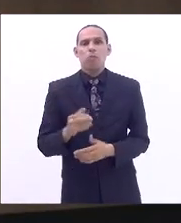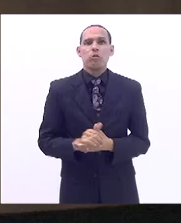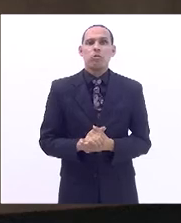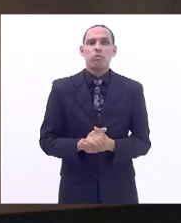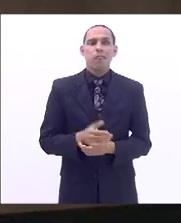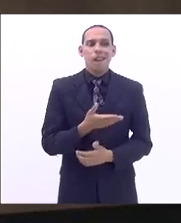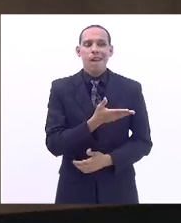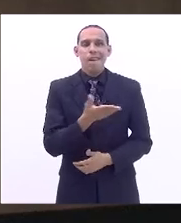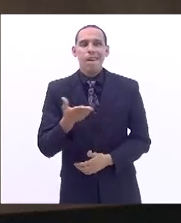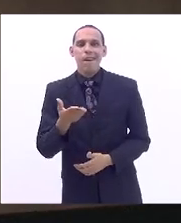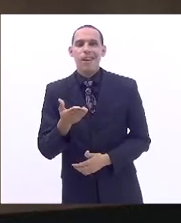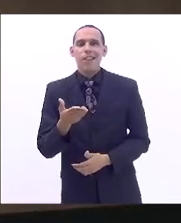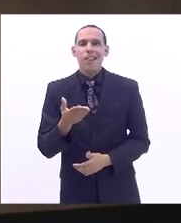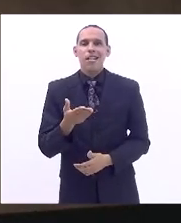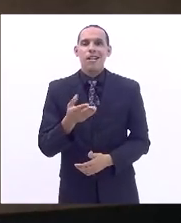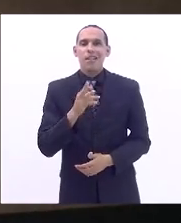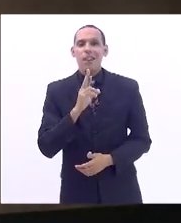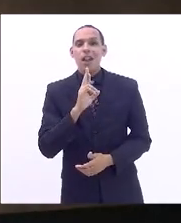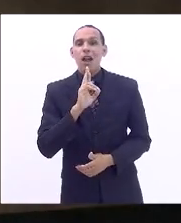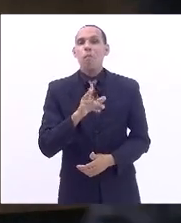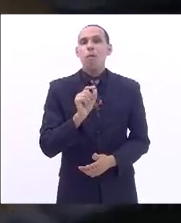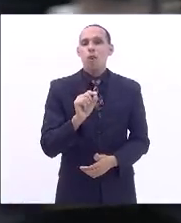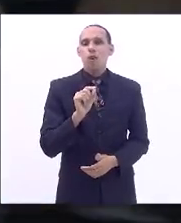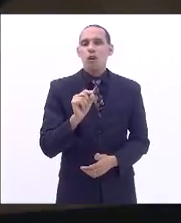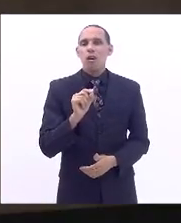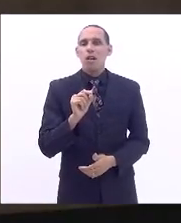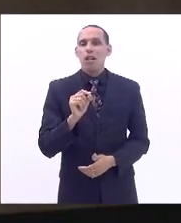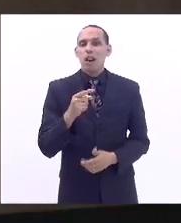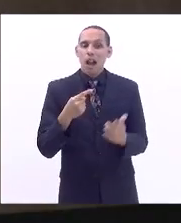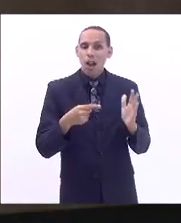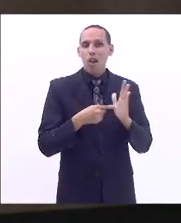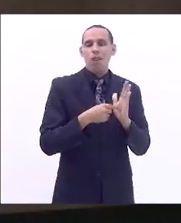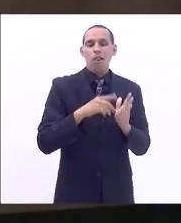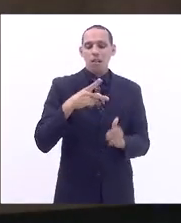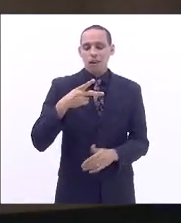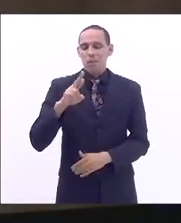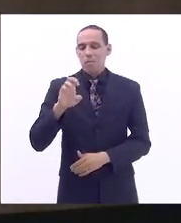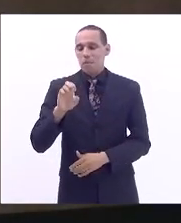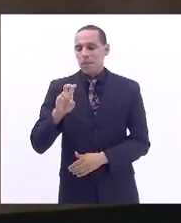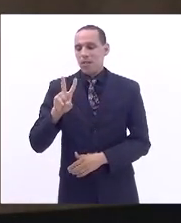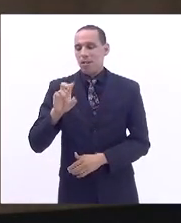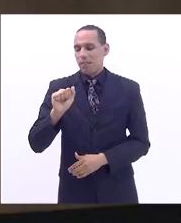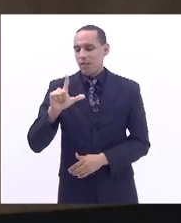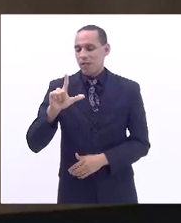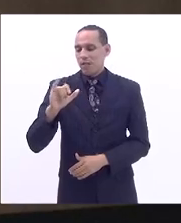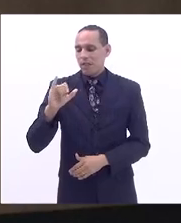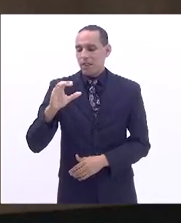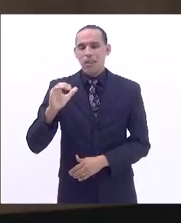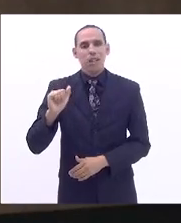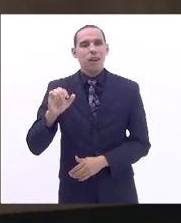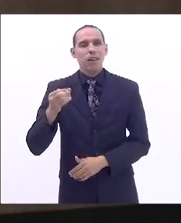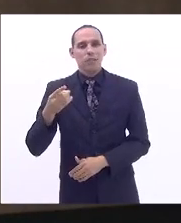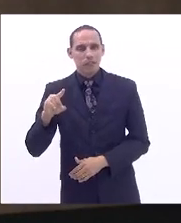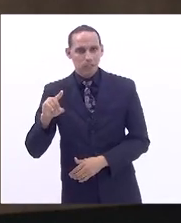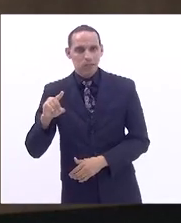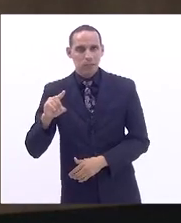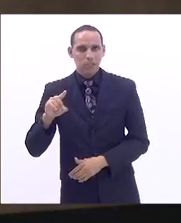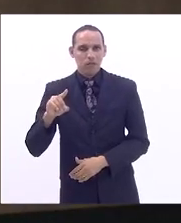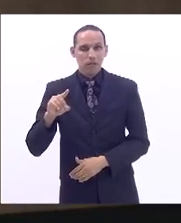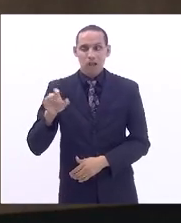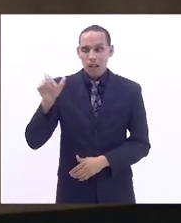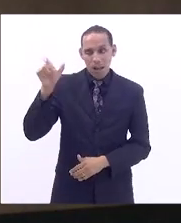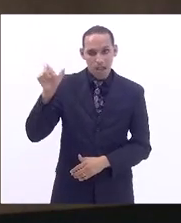responderão por prevaricação e o delegado diante disso diante daquilo que diz a